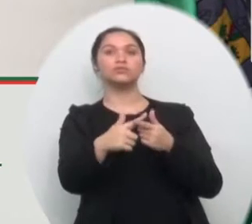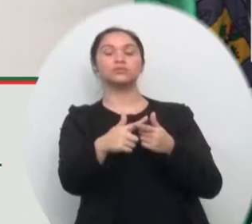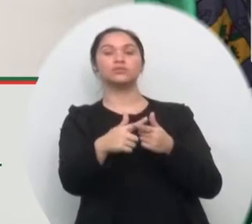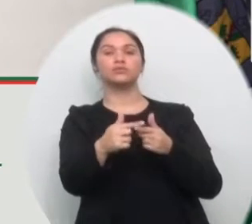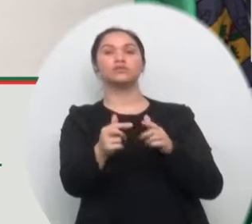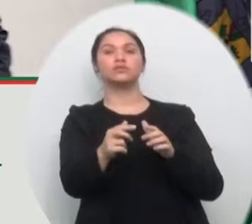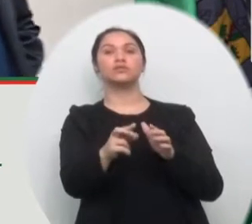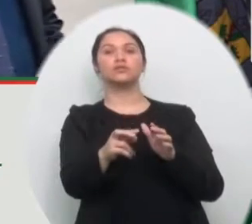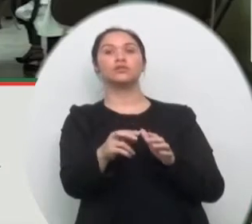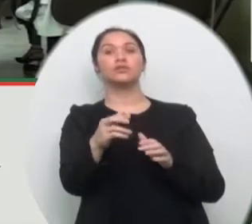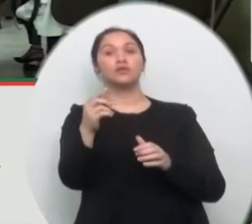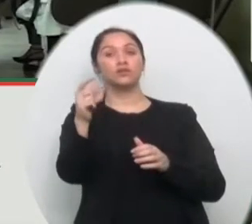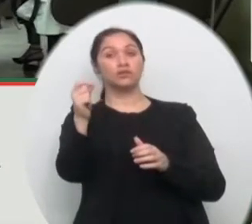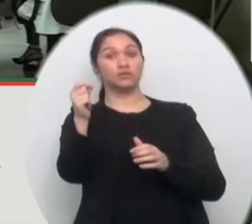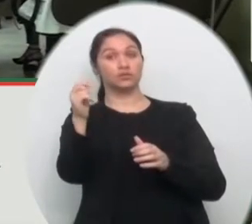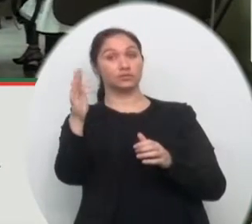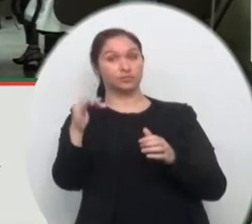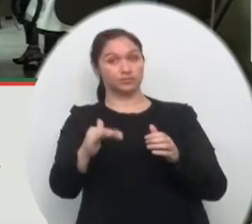partir de amanhã.